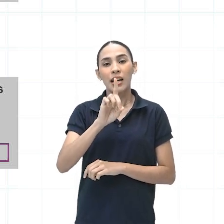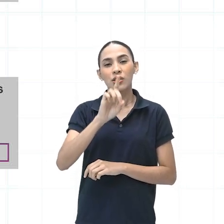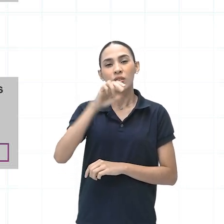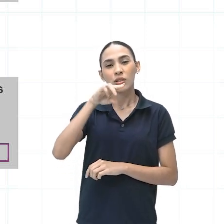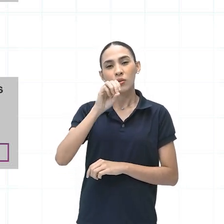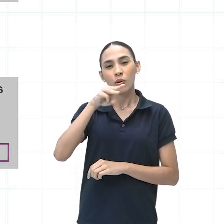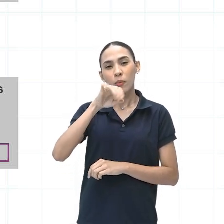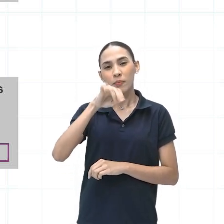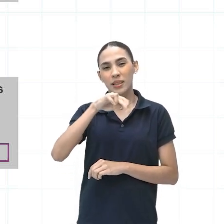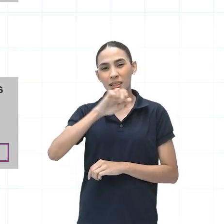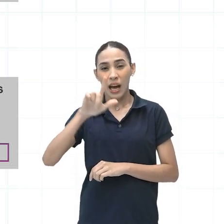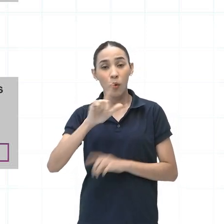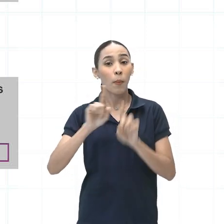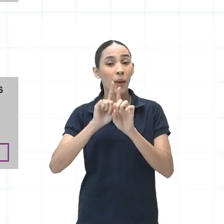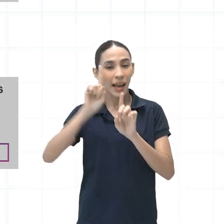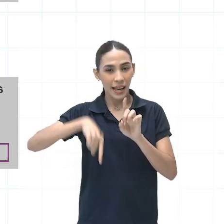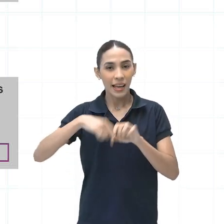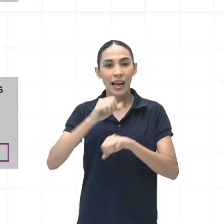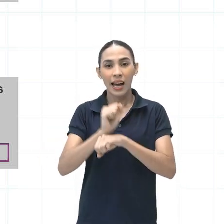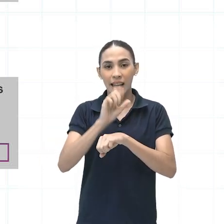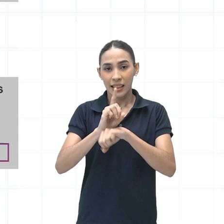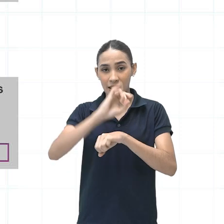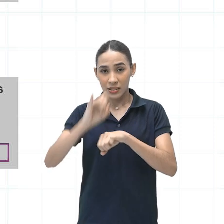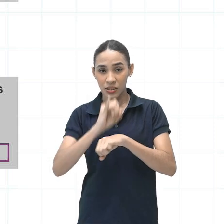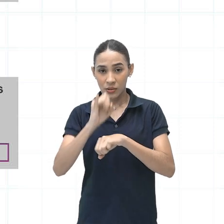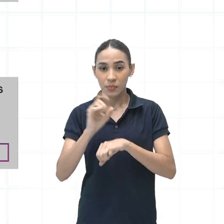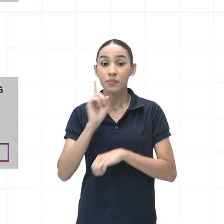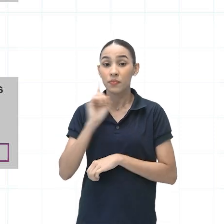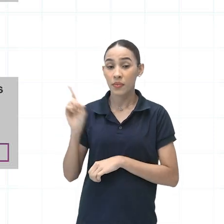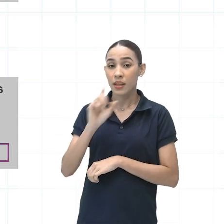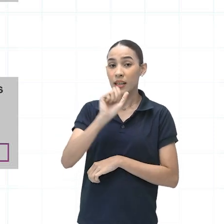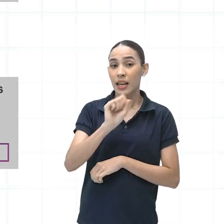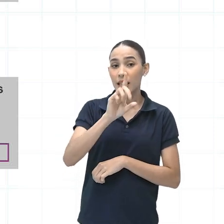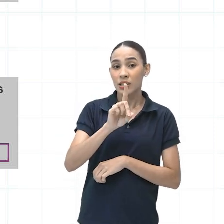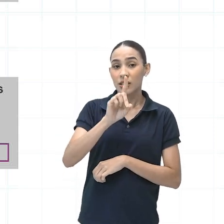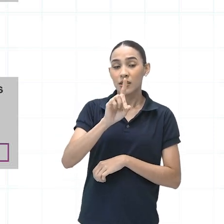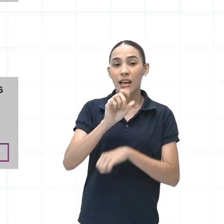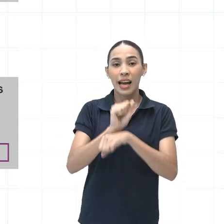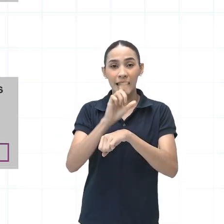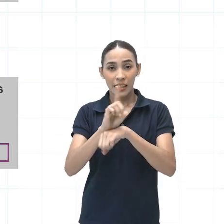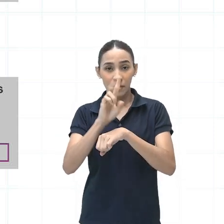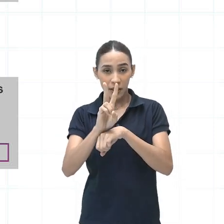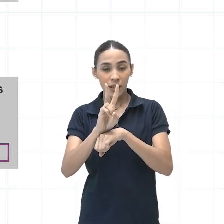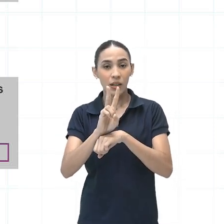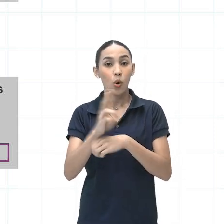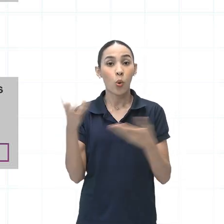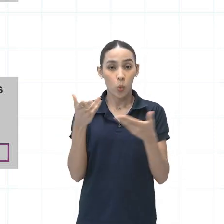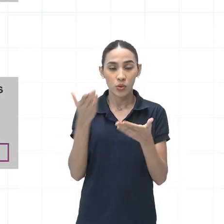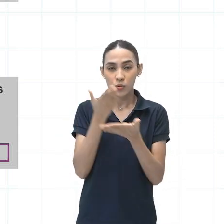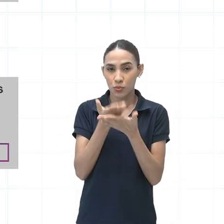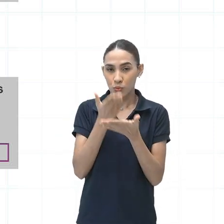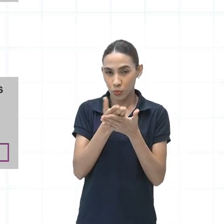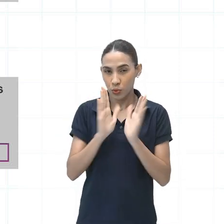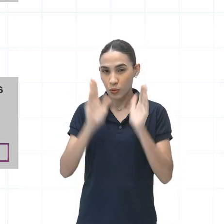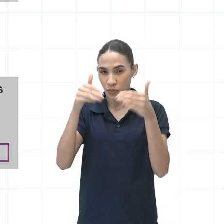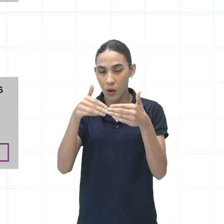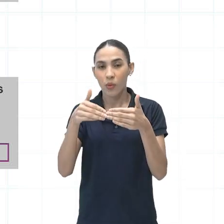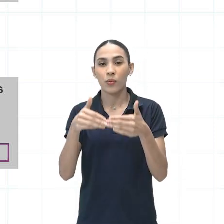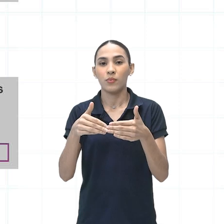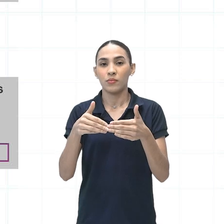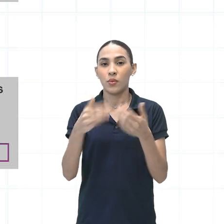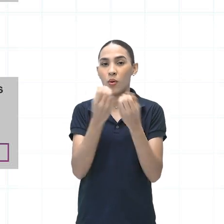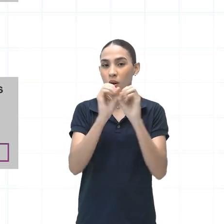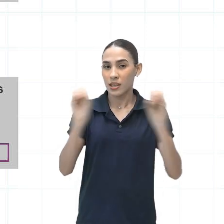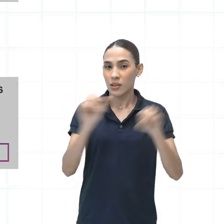mas olha só o nosso destaque ali, adverbiais. É sobre estas orações que nós vamos trabalhar nesta aula. Isso